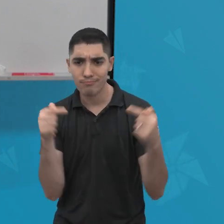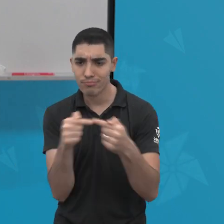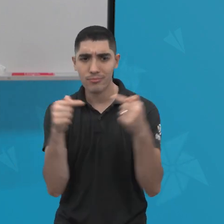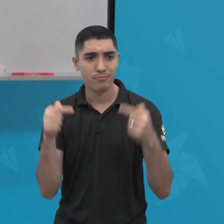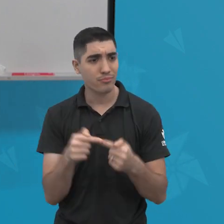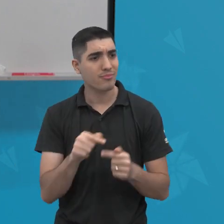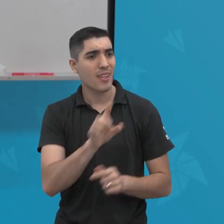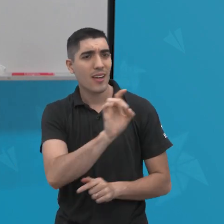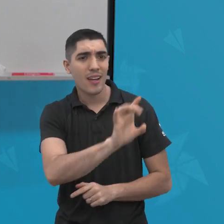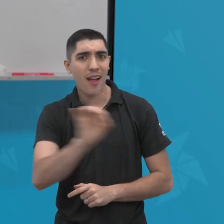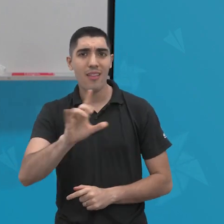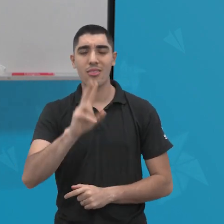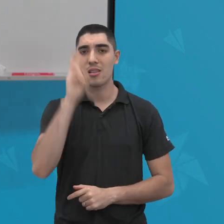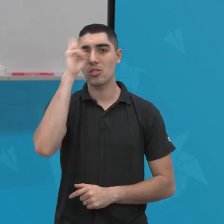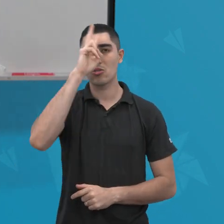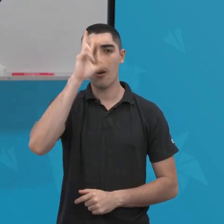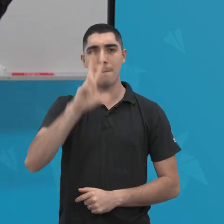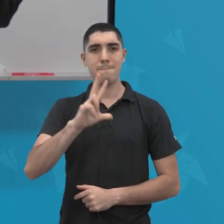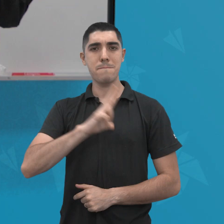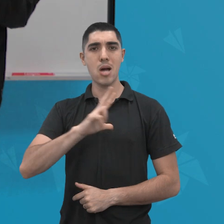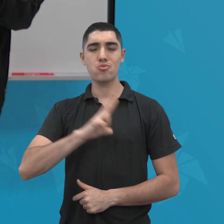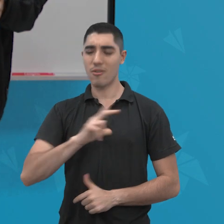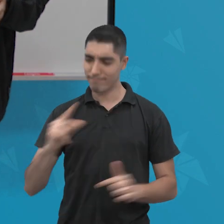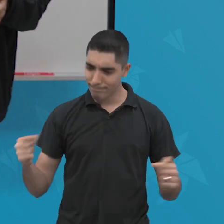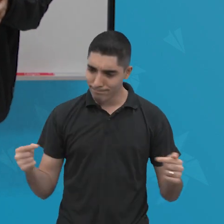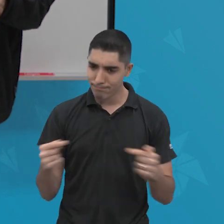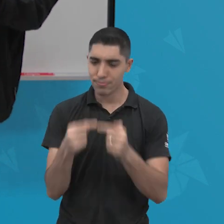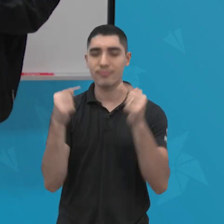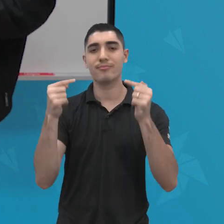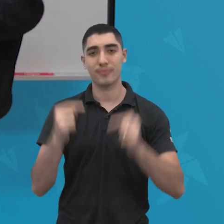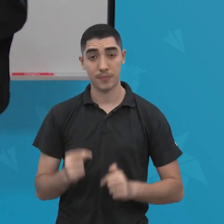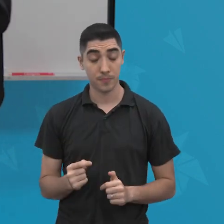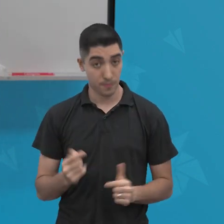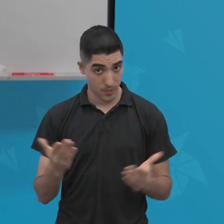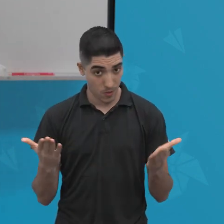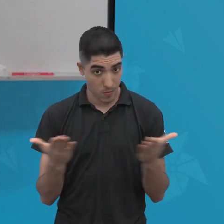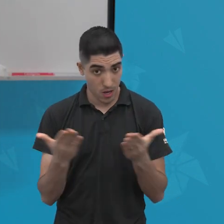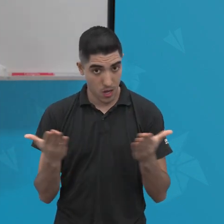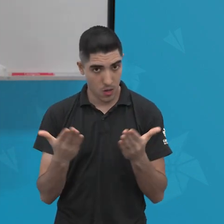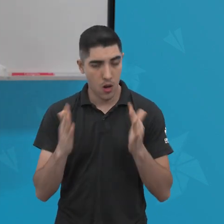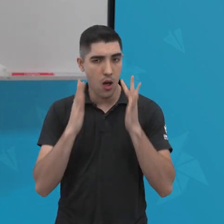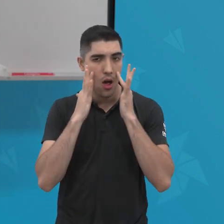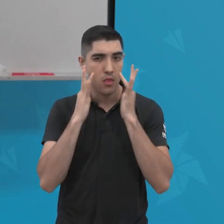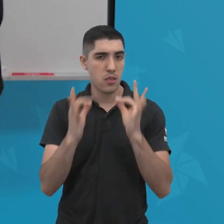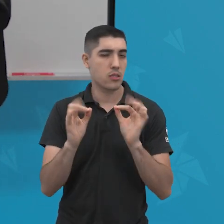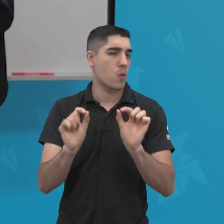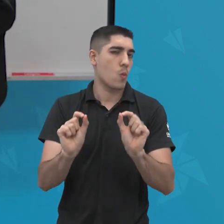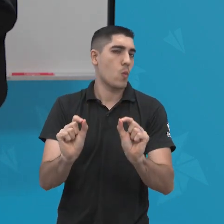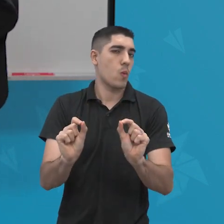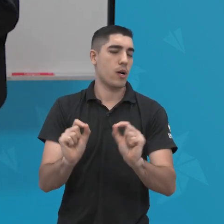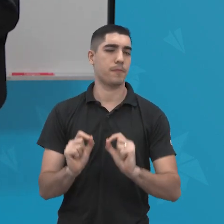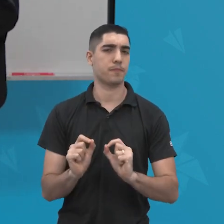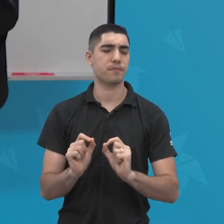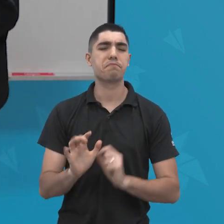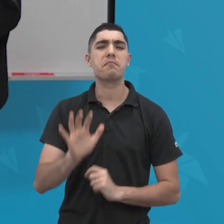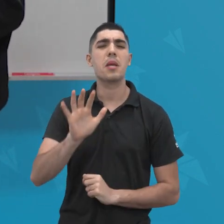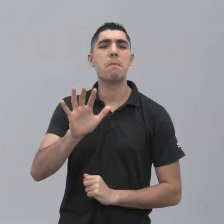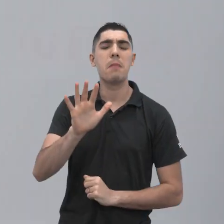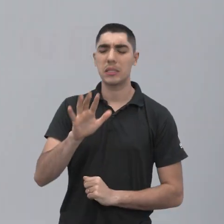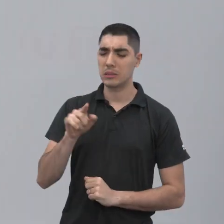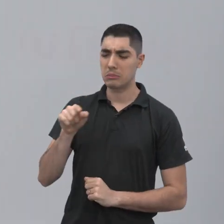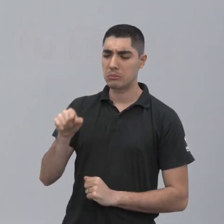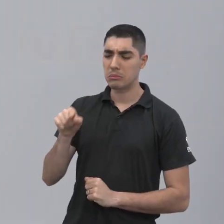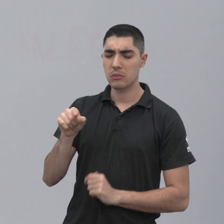todo particular. A partir disso daí, então, a gente precisa prestar atenção no que seria